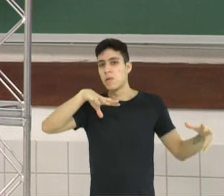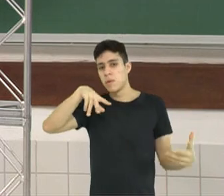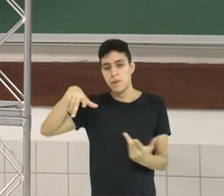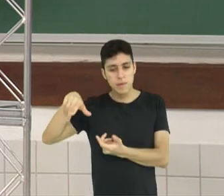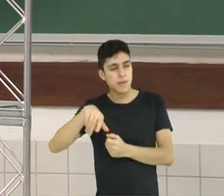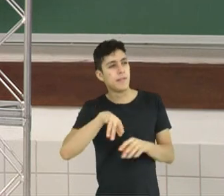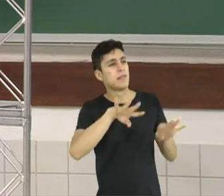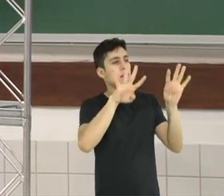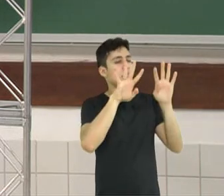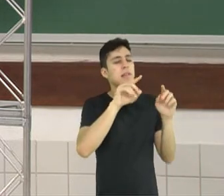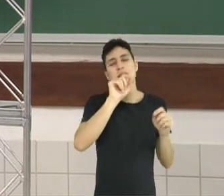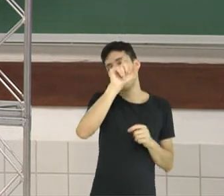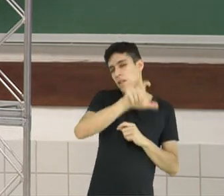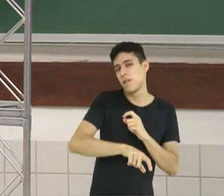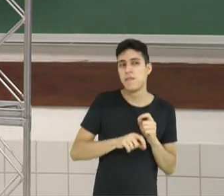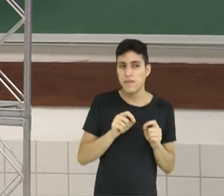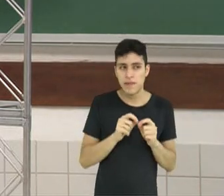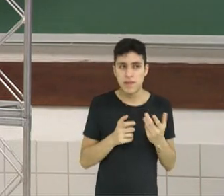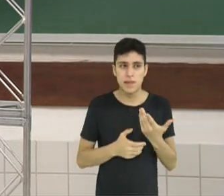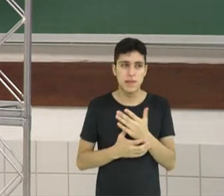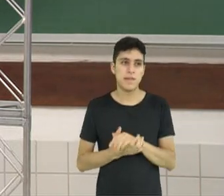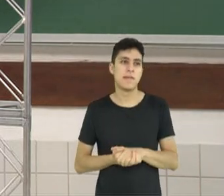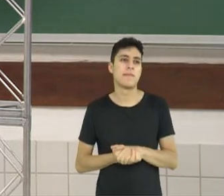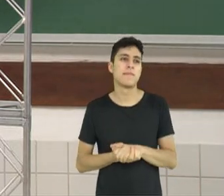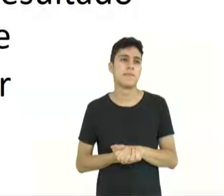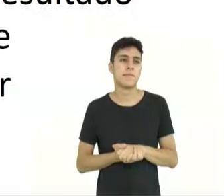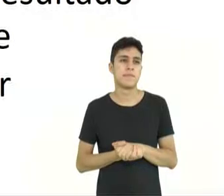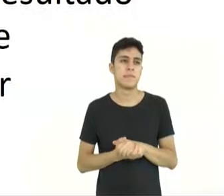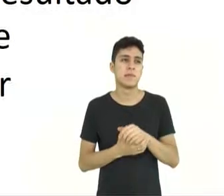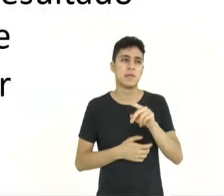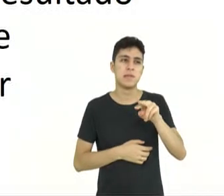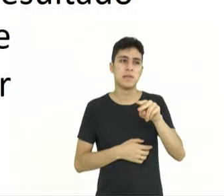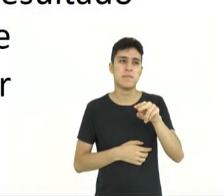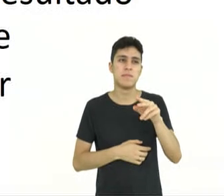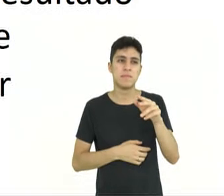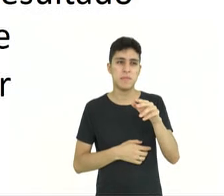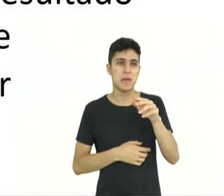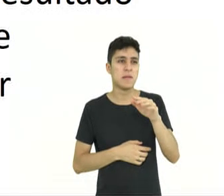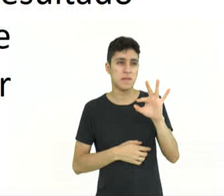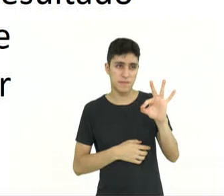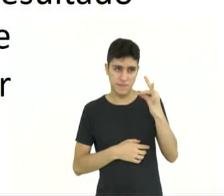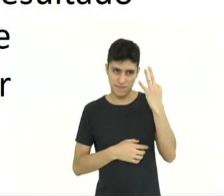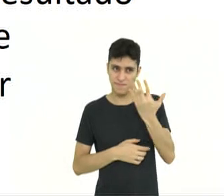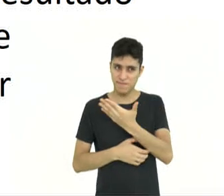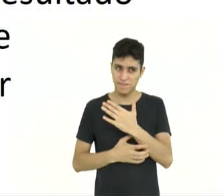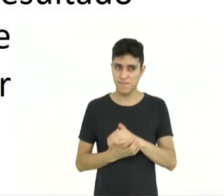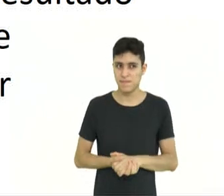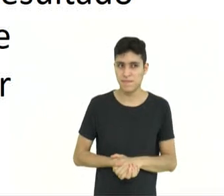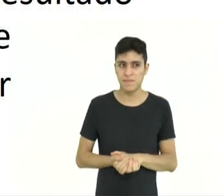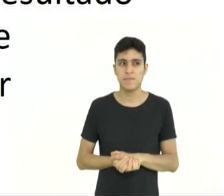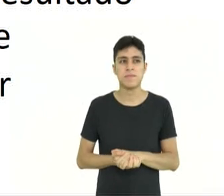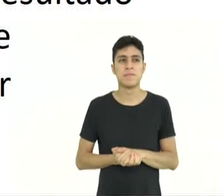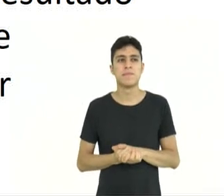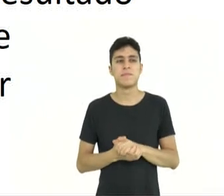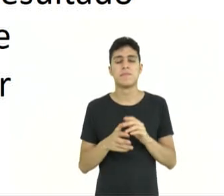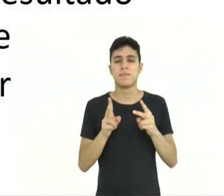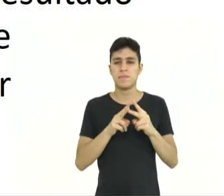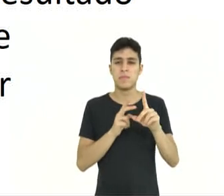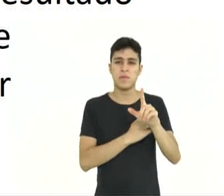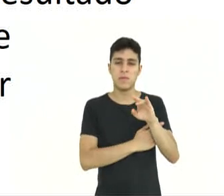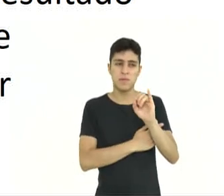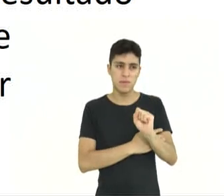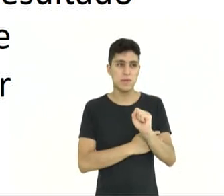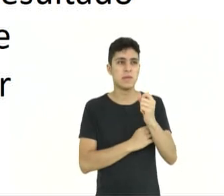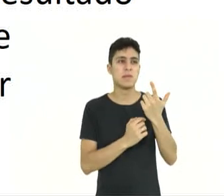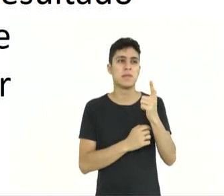mundo e quem foi que fez os irmãos vão ver aí então assim os franceses Auguste e Louis Lumiere realizaram a primeira